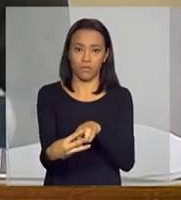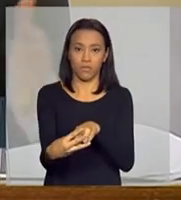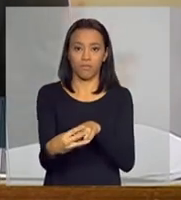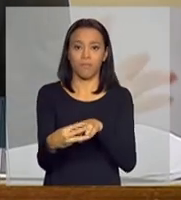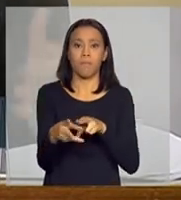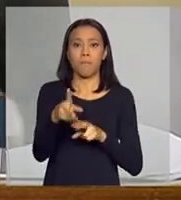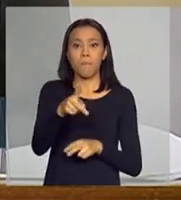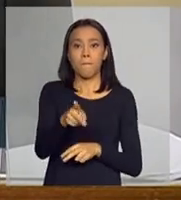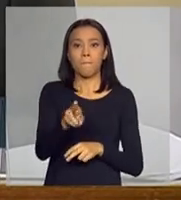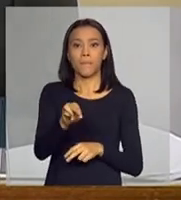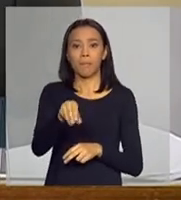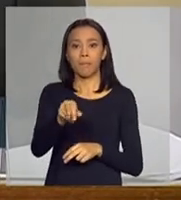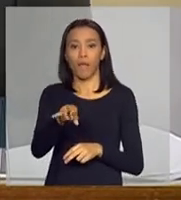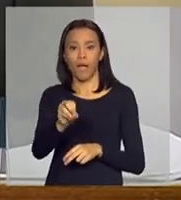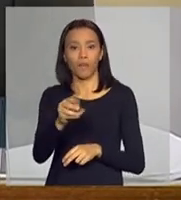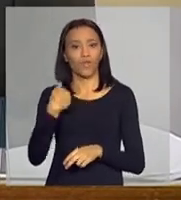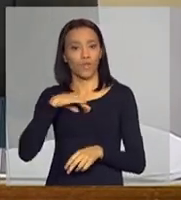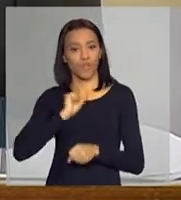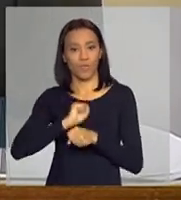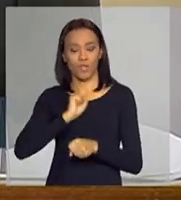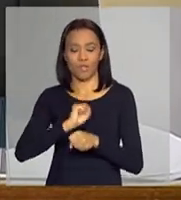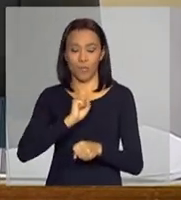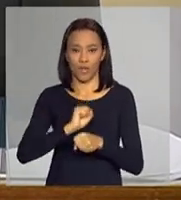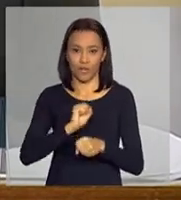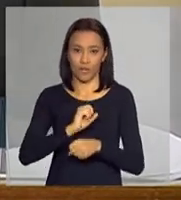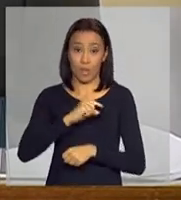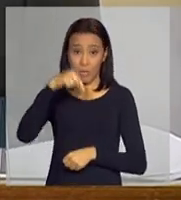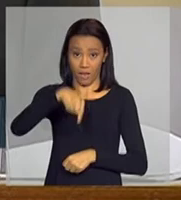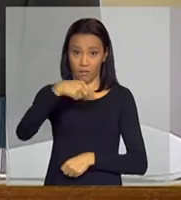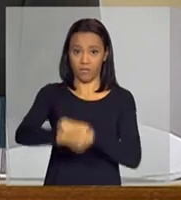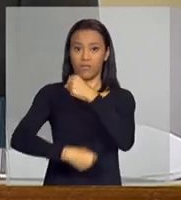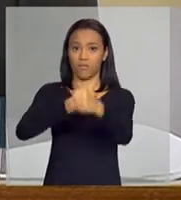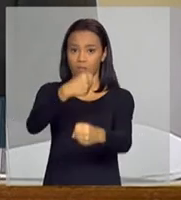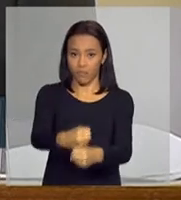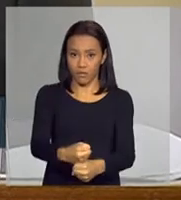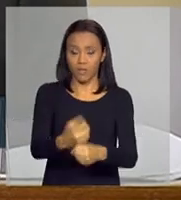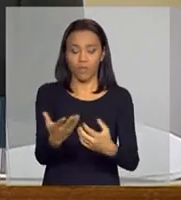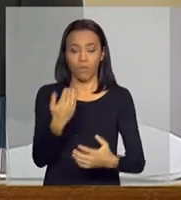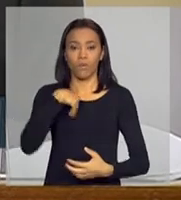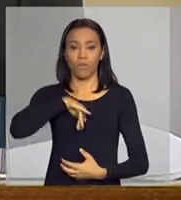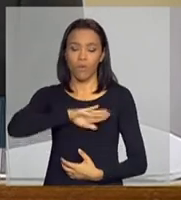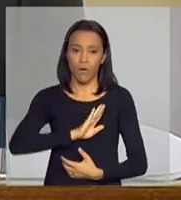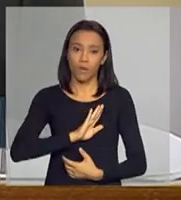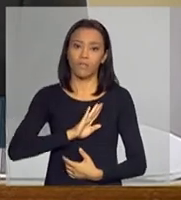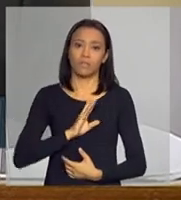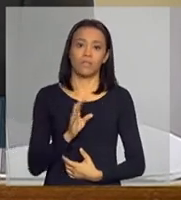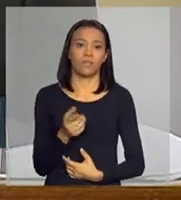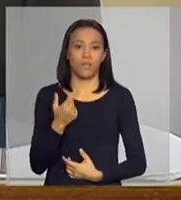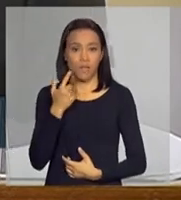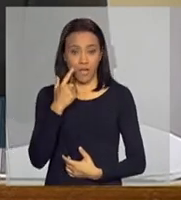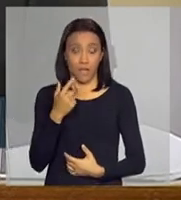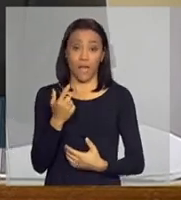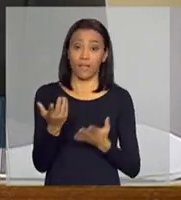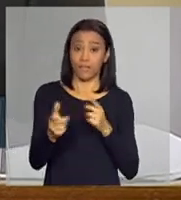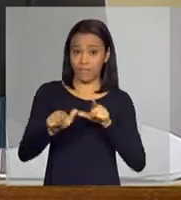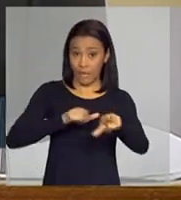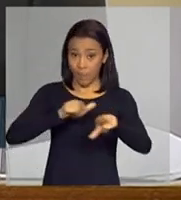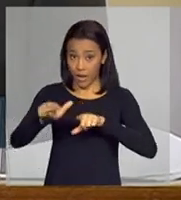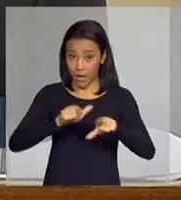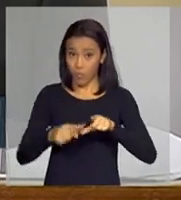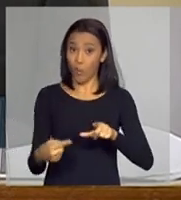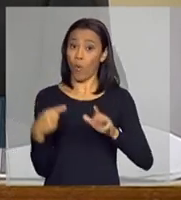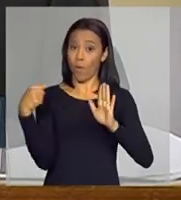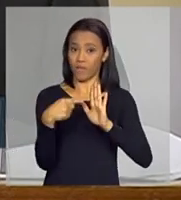primário esperado para o ano em curso nós trabalhamos com esse com esses parâmetros esse